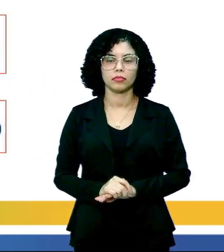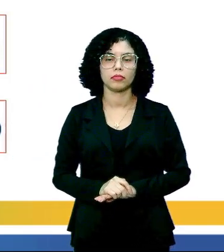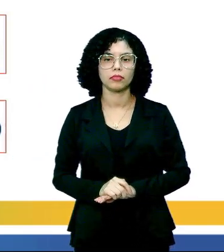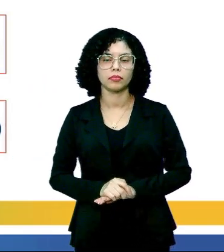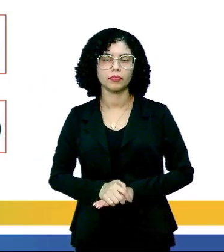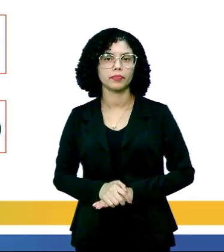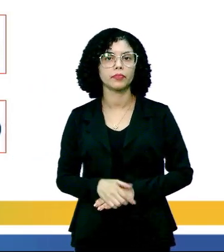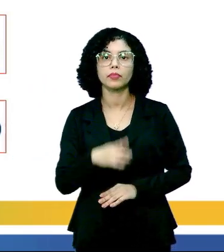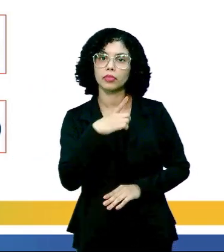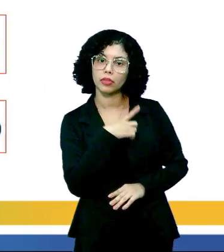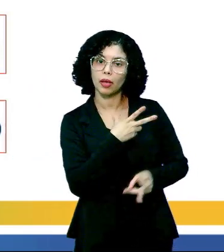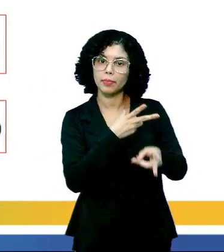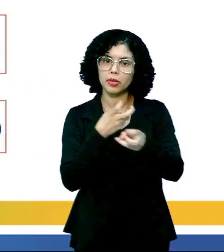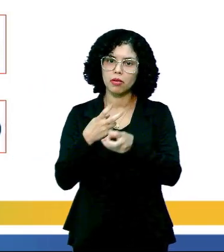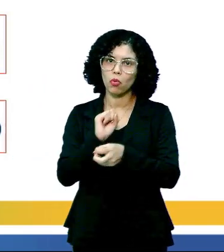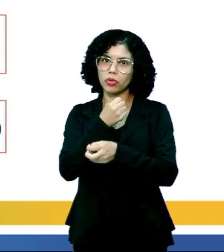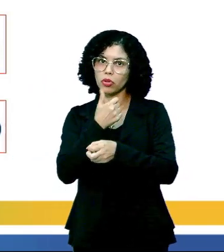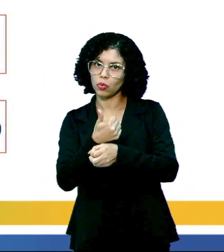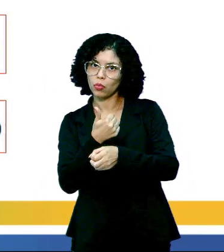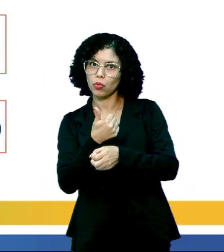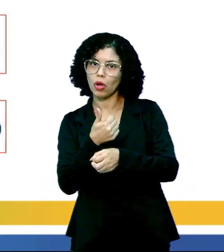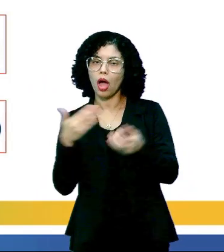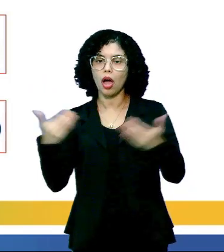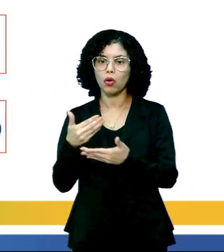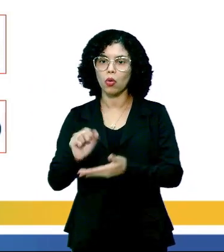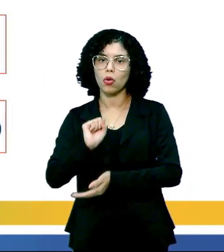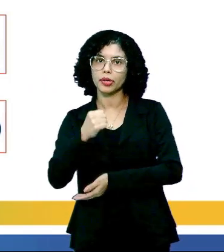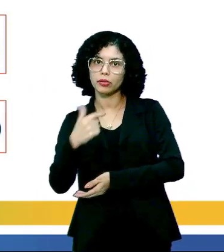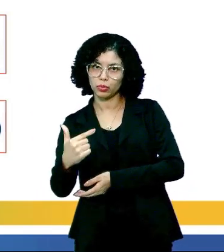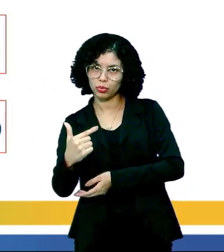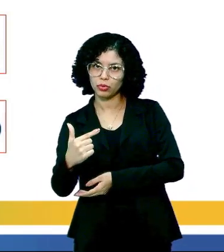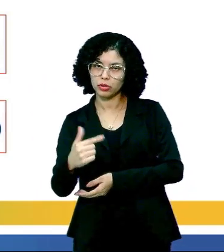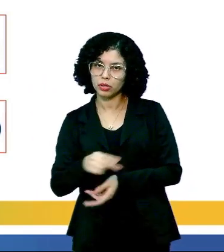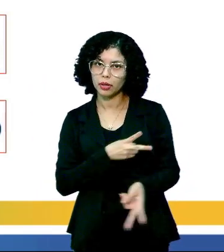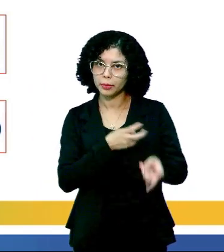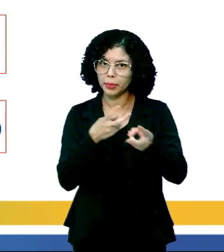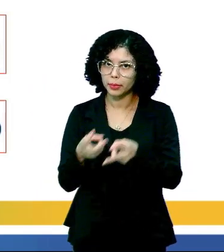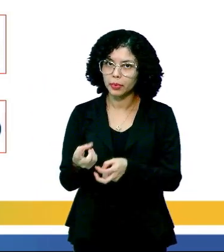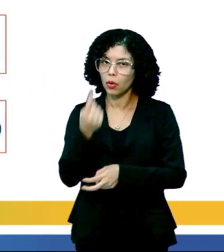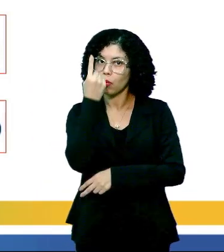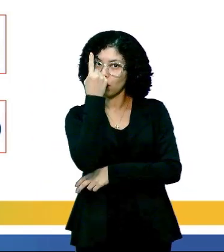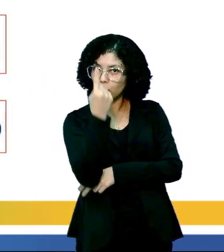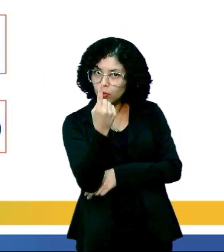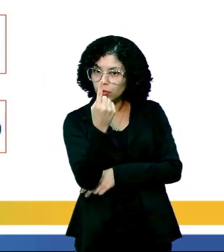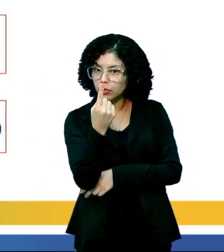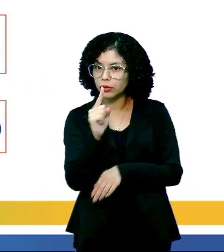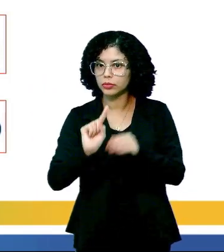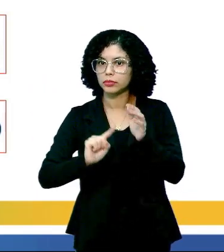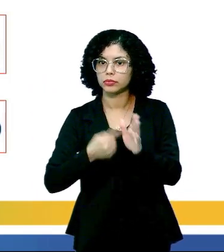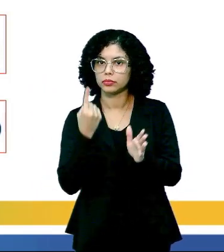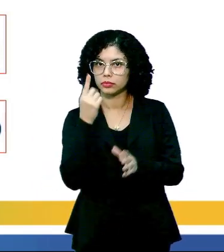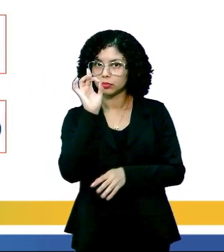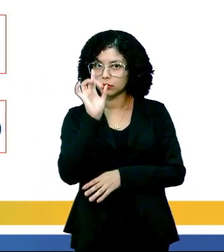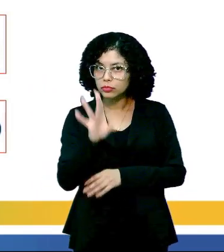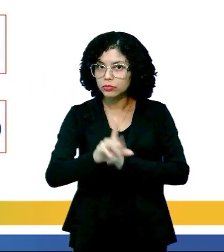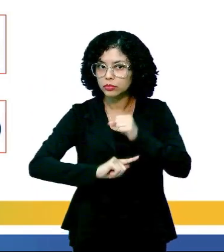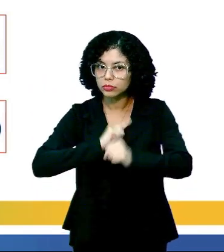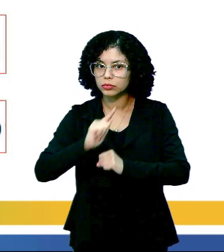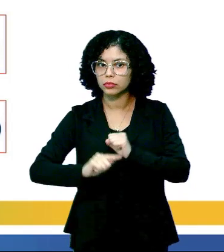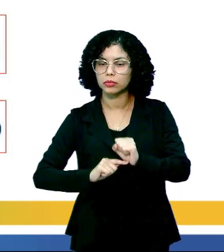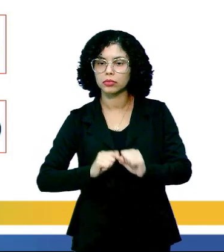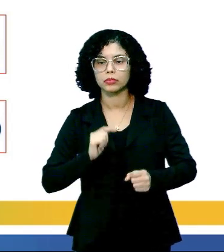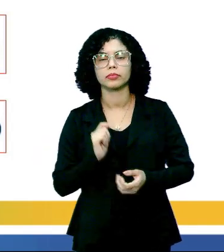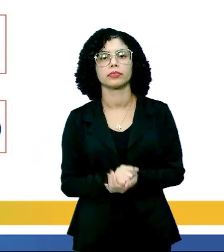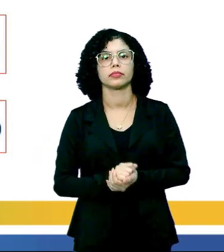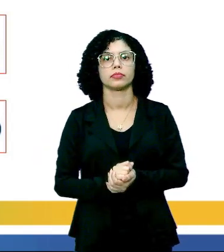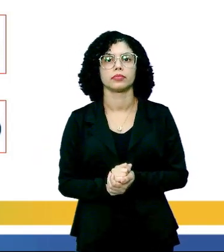81 e passo a ter 82. Perceba que aumentou apenas uma vez o número atômico e não